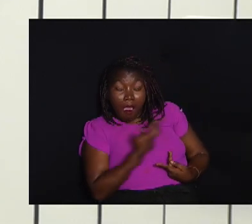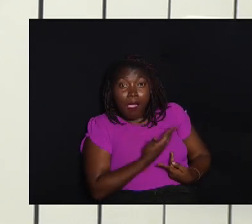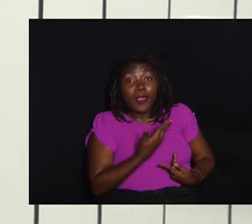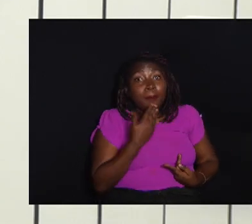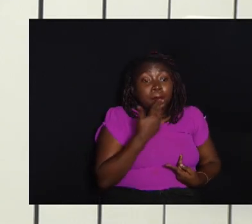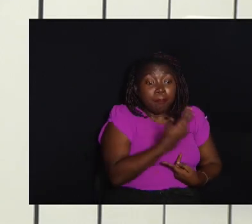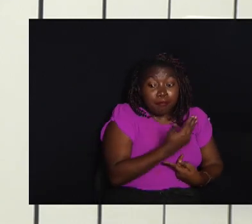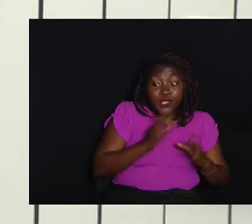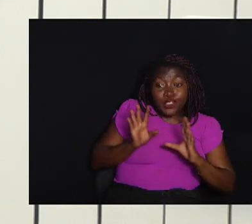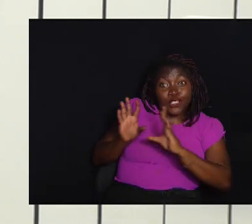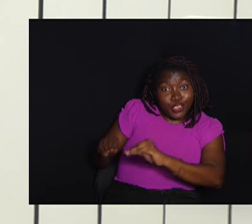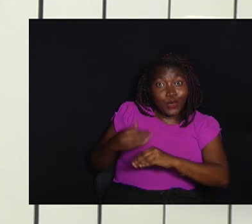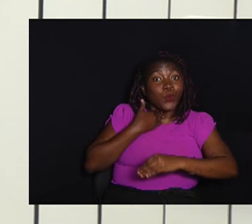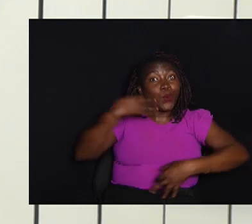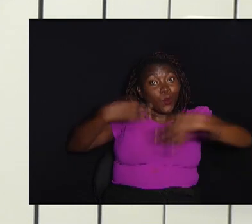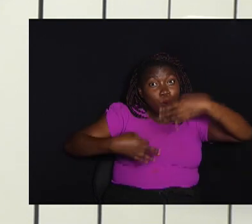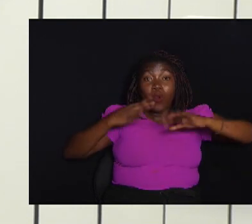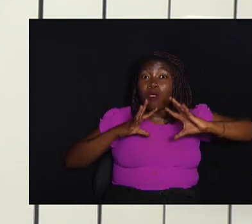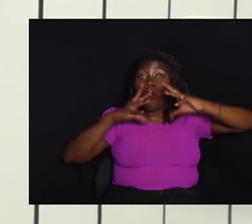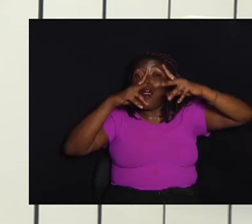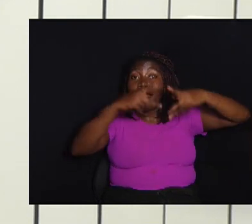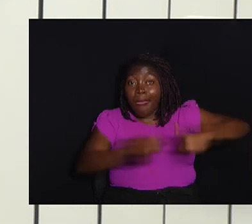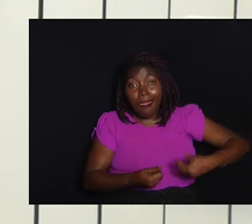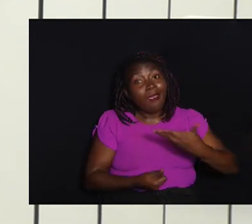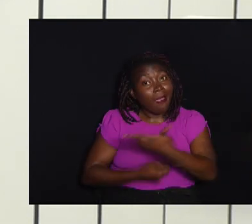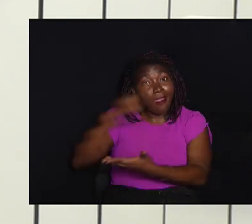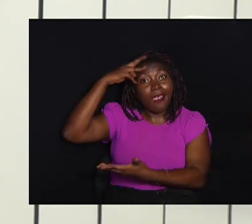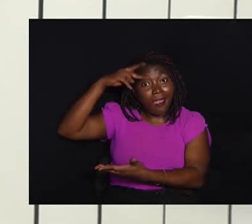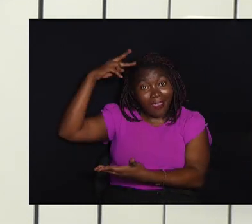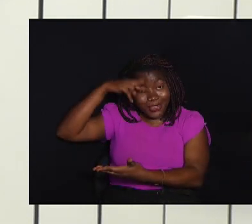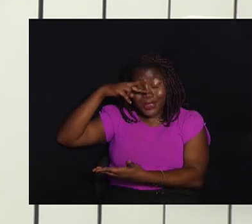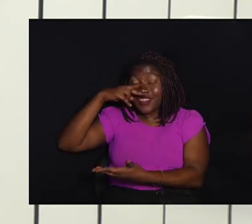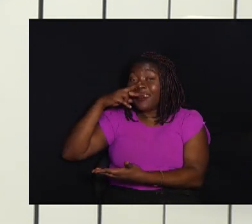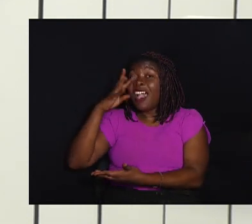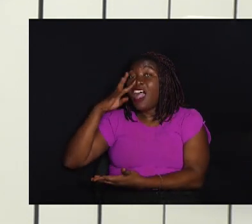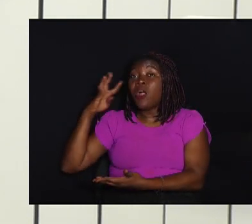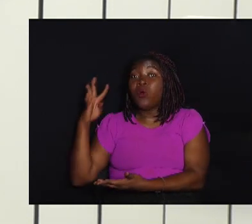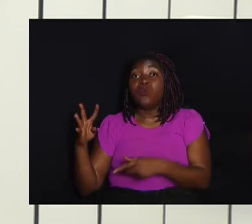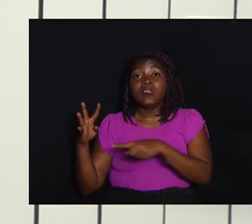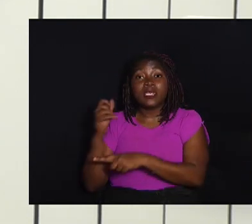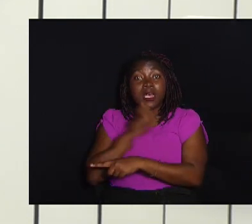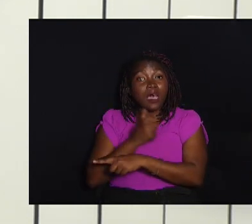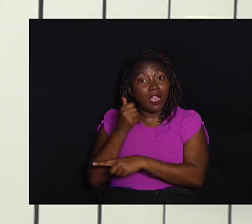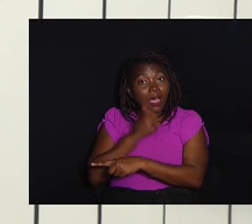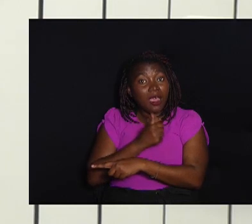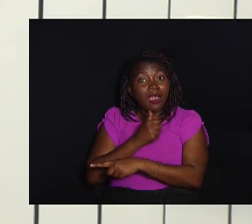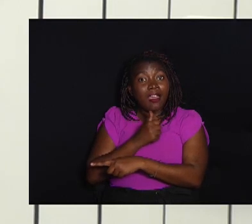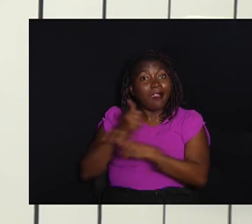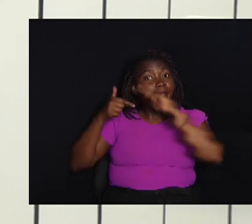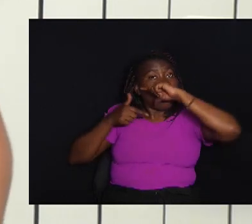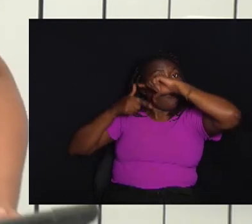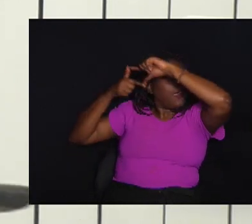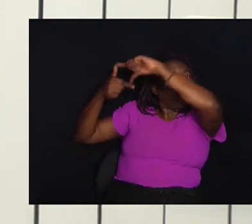Corte Internacional no caso, né, em que acusa a apresentadora de alienação